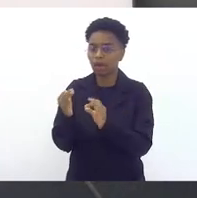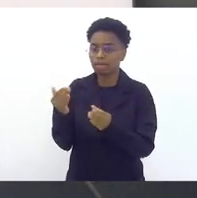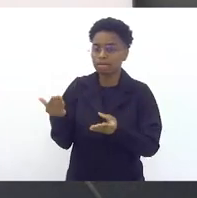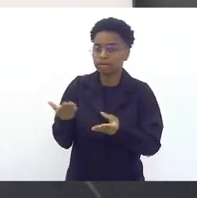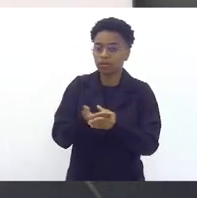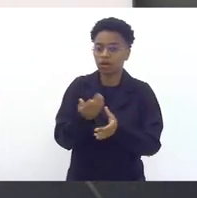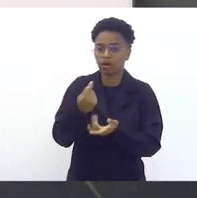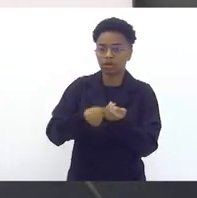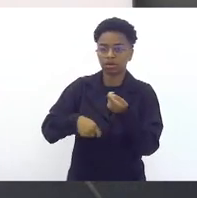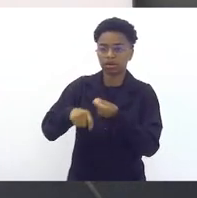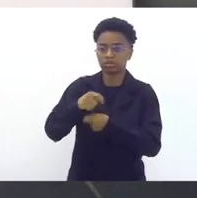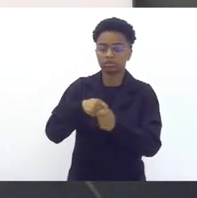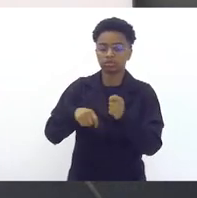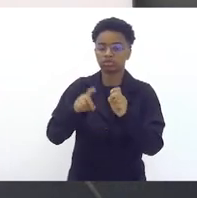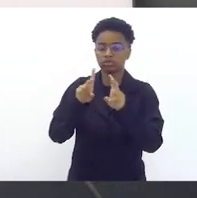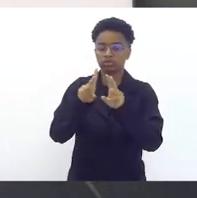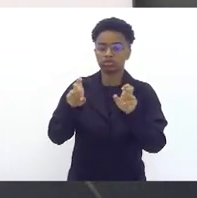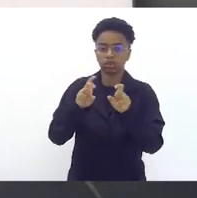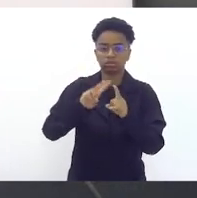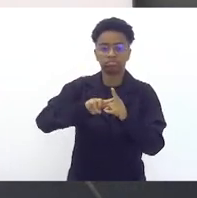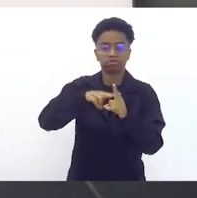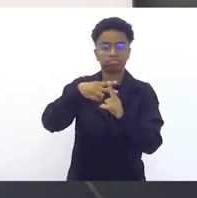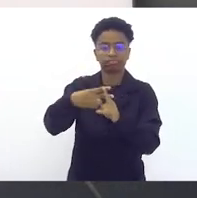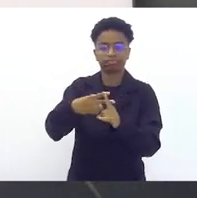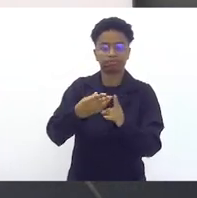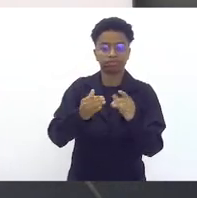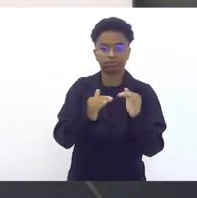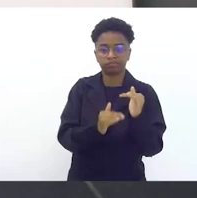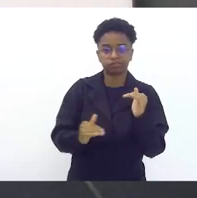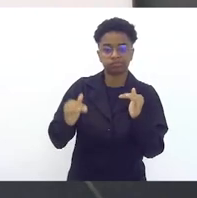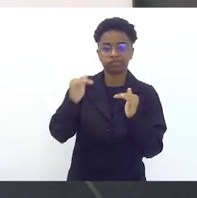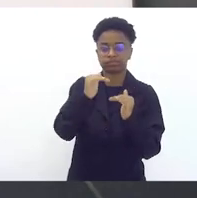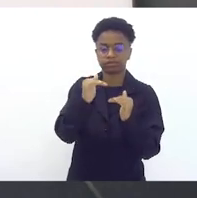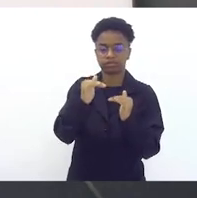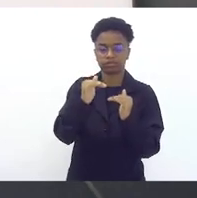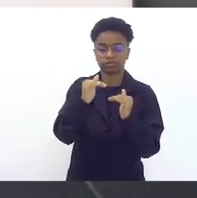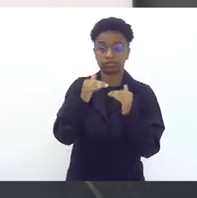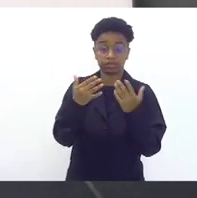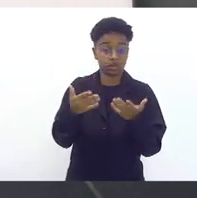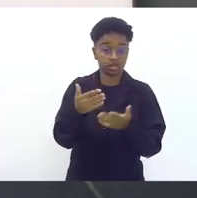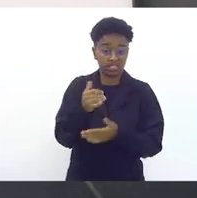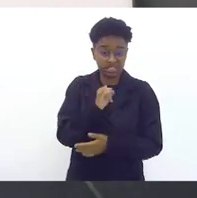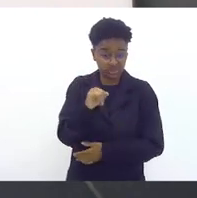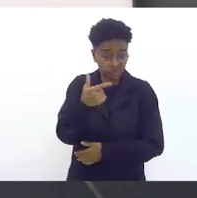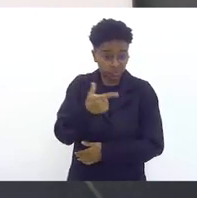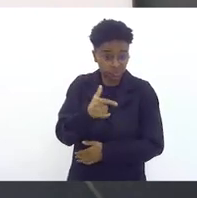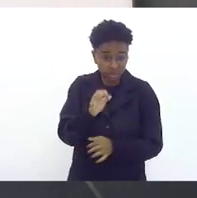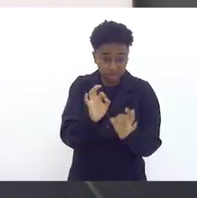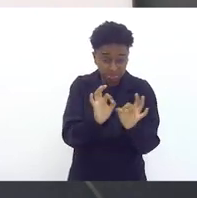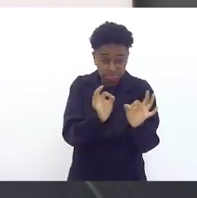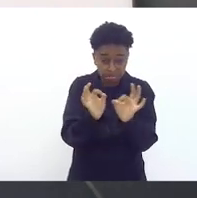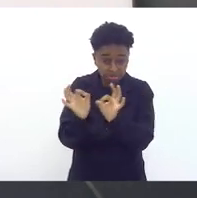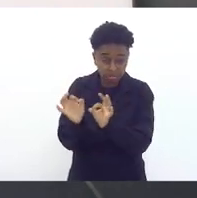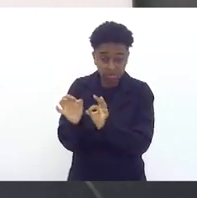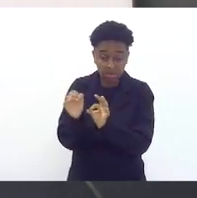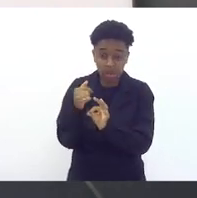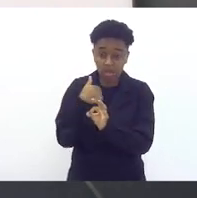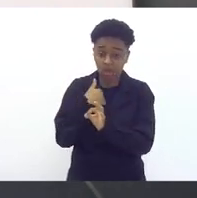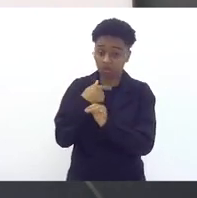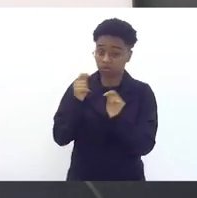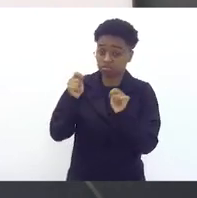administrativo para progressão tramitando naquela casa. Para não ter lá nenhum processo, eu só posso